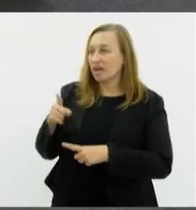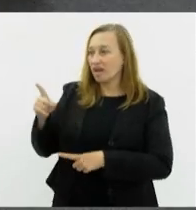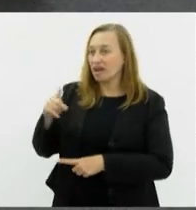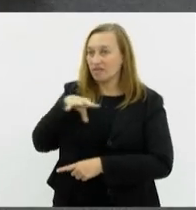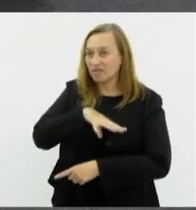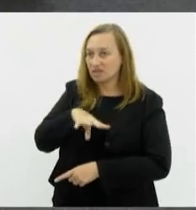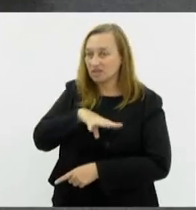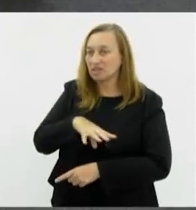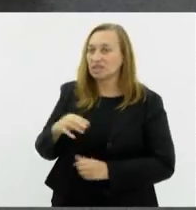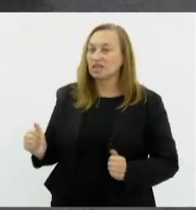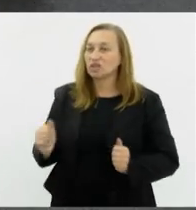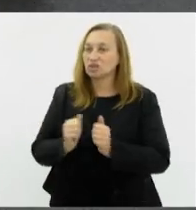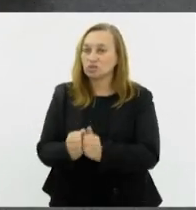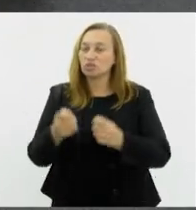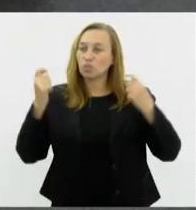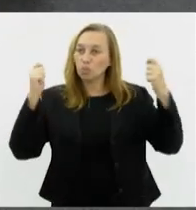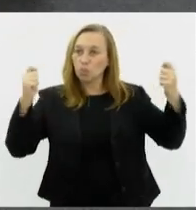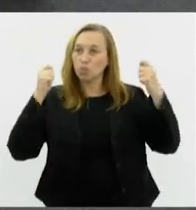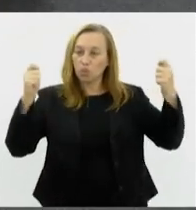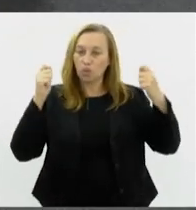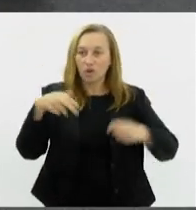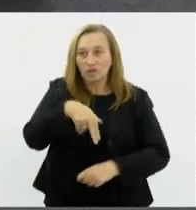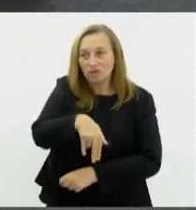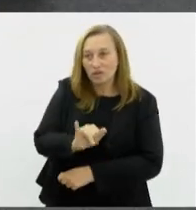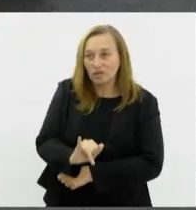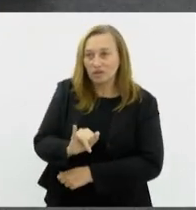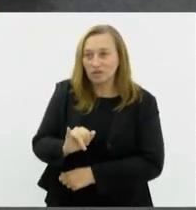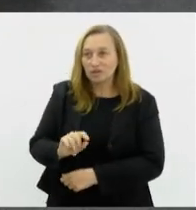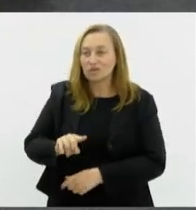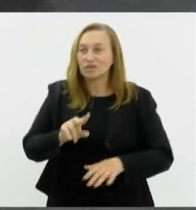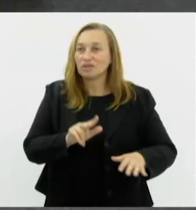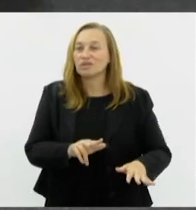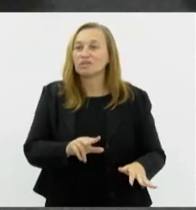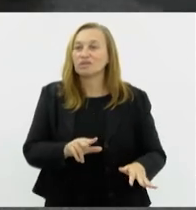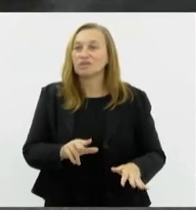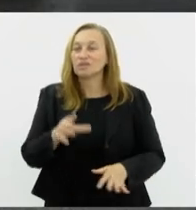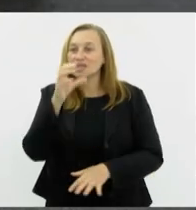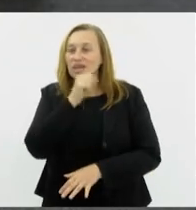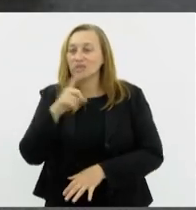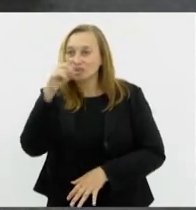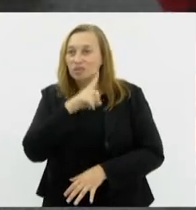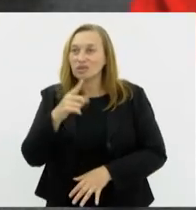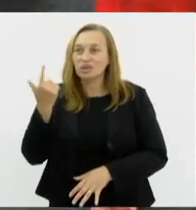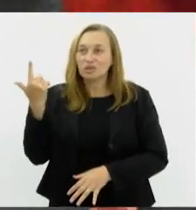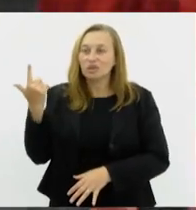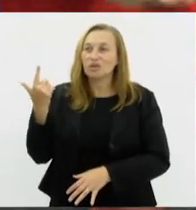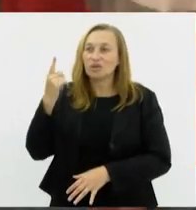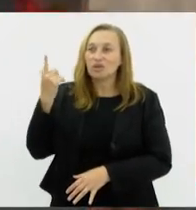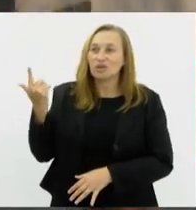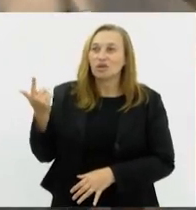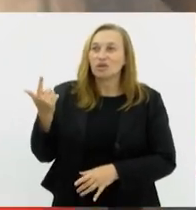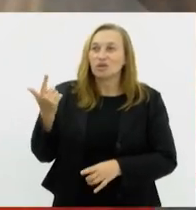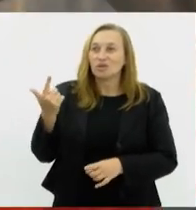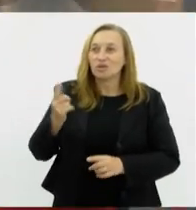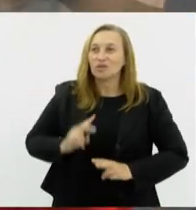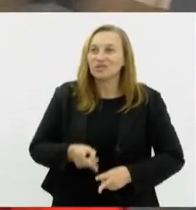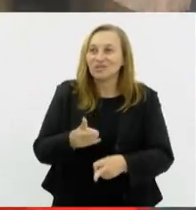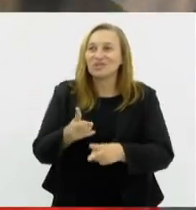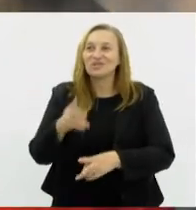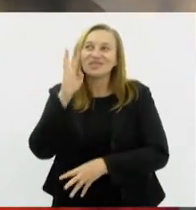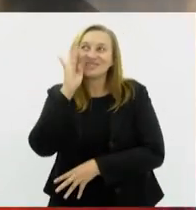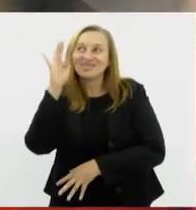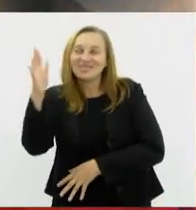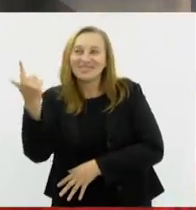conosco, torcendo em prol do Nova Iguaçu, no próximo final de semana, para que a gente continue sonhando e, quem sabe, a gente